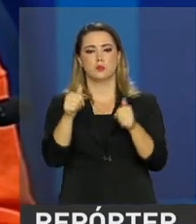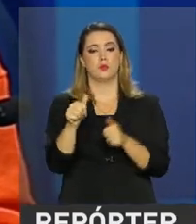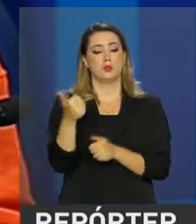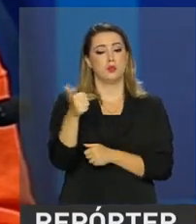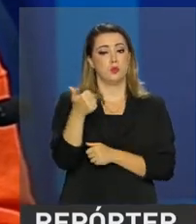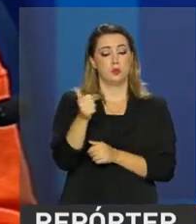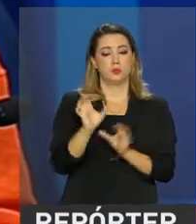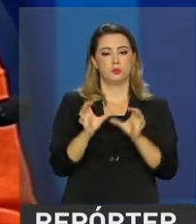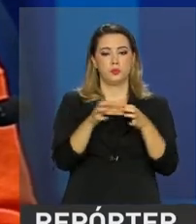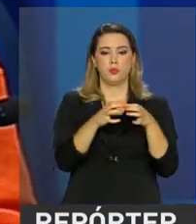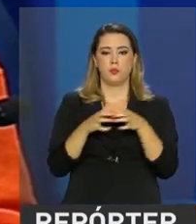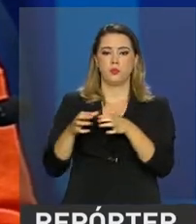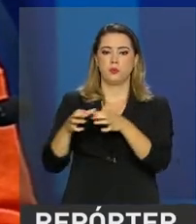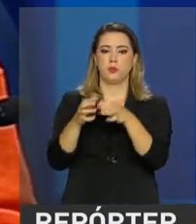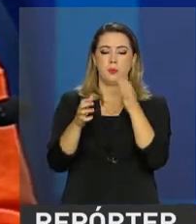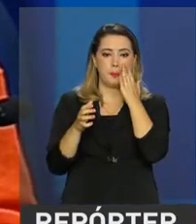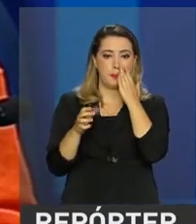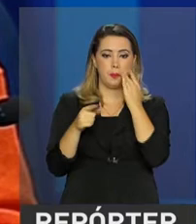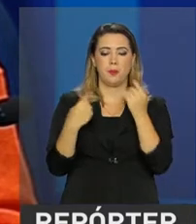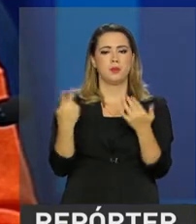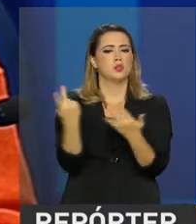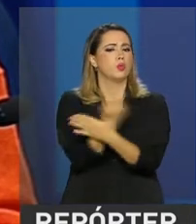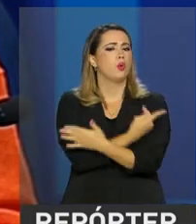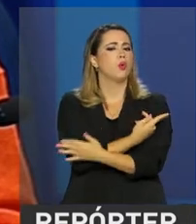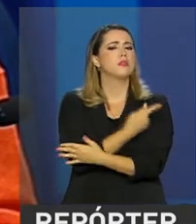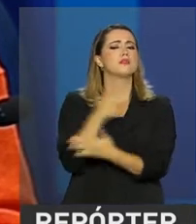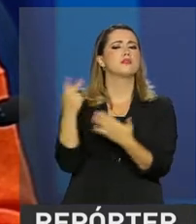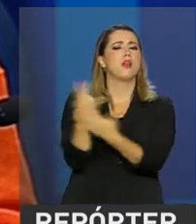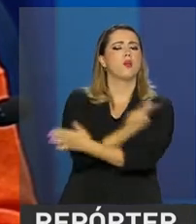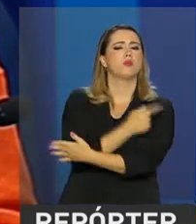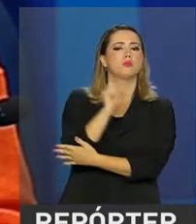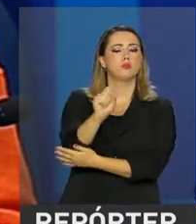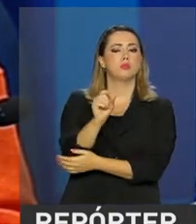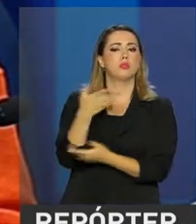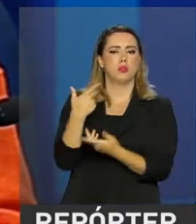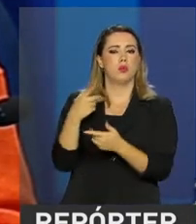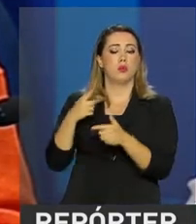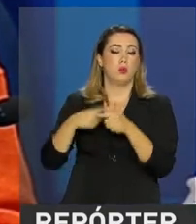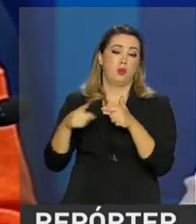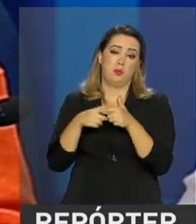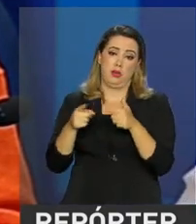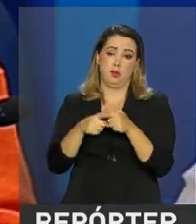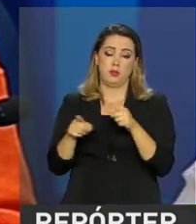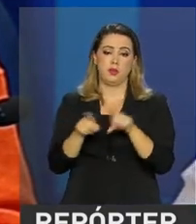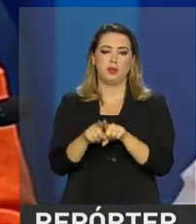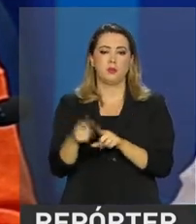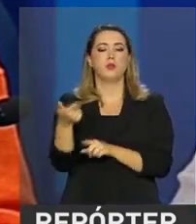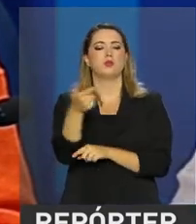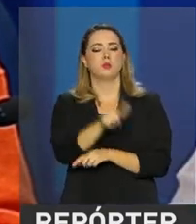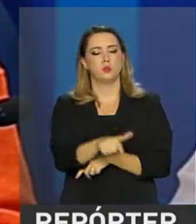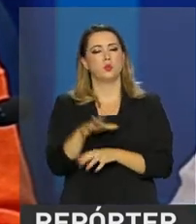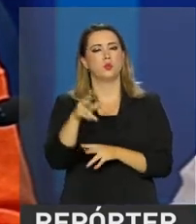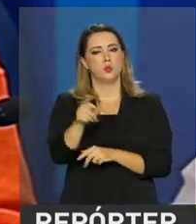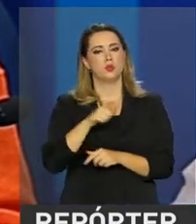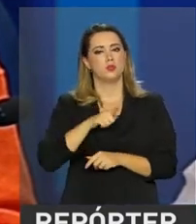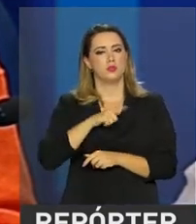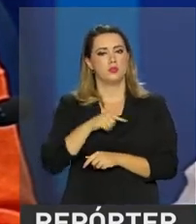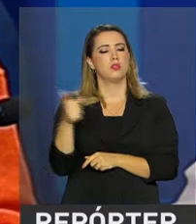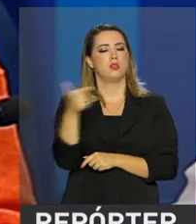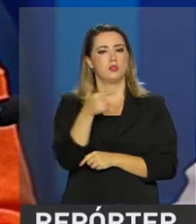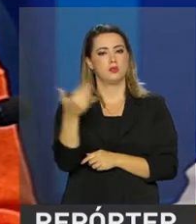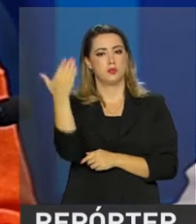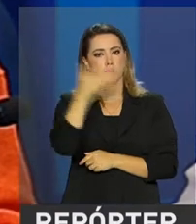11 casos de acidentes que aconteceram. Também todos eles terão a segunda chance de aplicação no dia 12